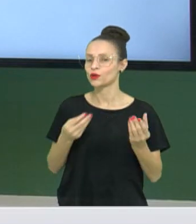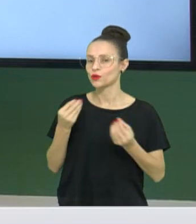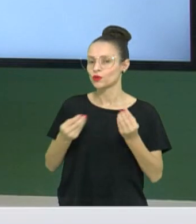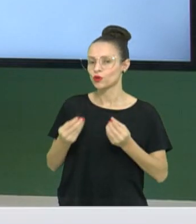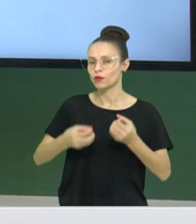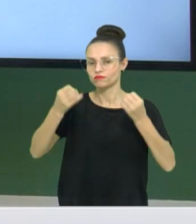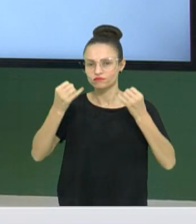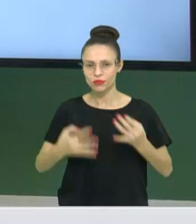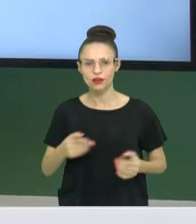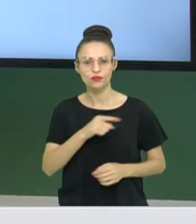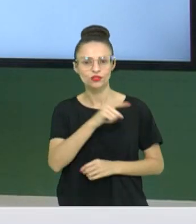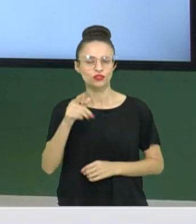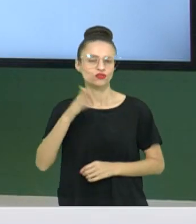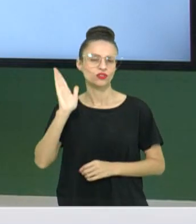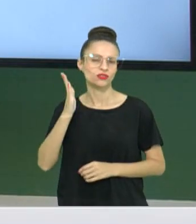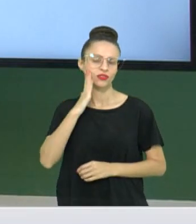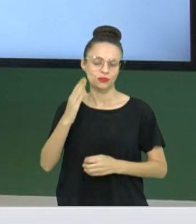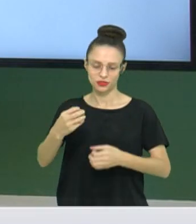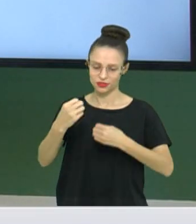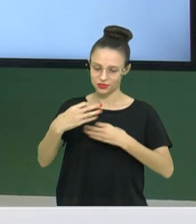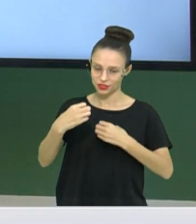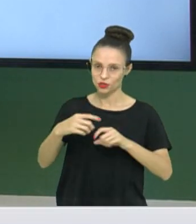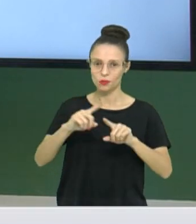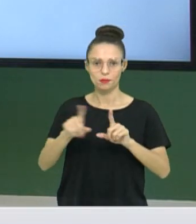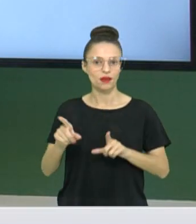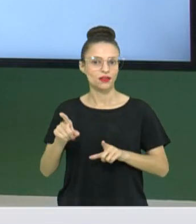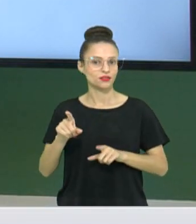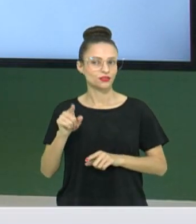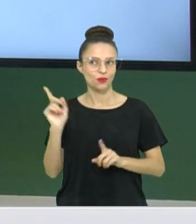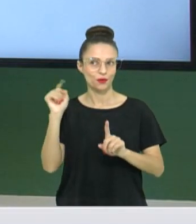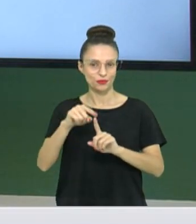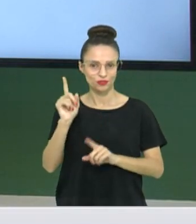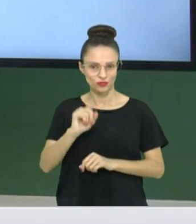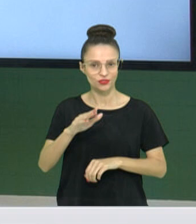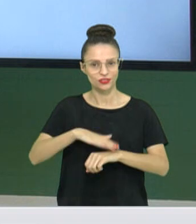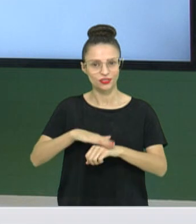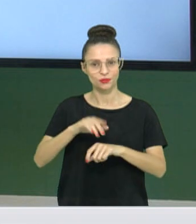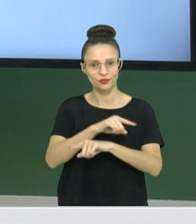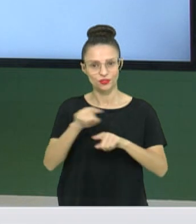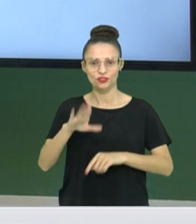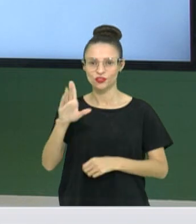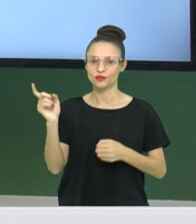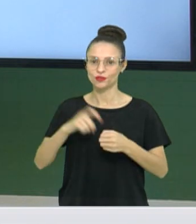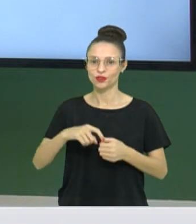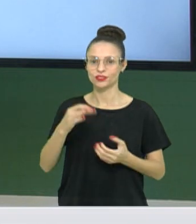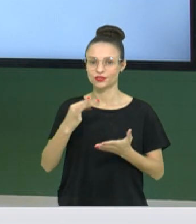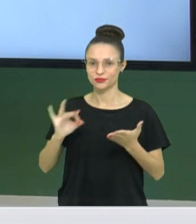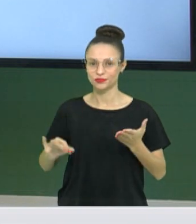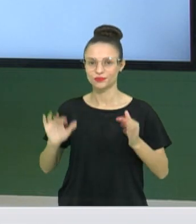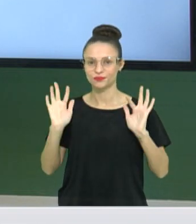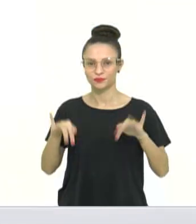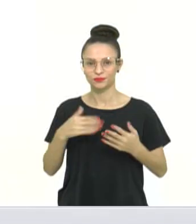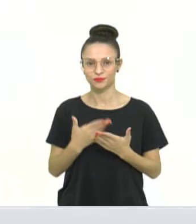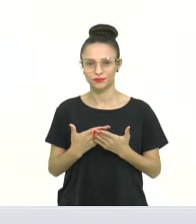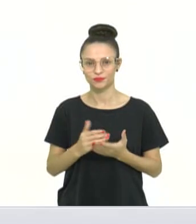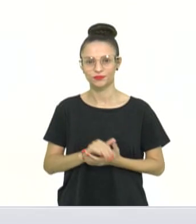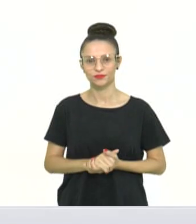nós já falamos, que elas ensinam, mas elas não têm essa intenção. Um tempinho para você e eu já volto para a gente finalizar a aula.